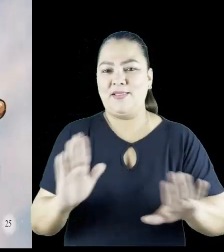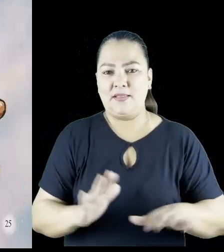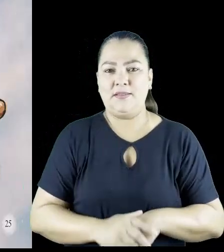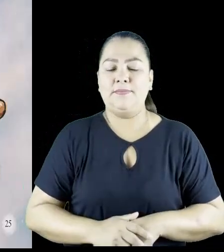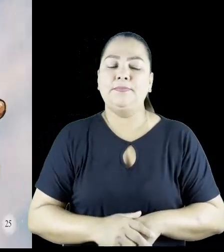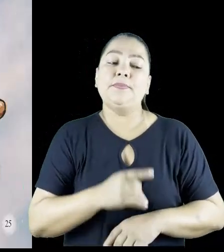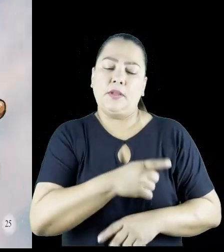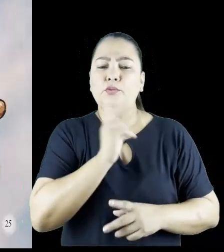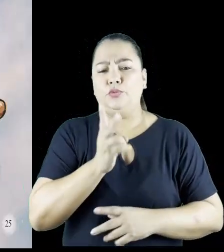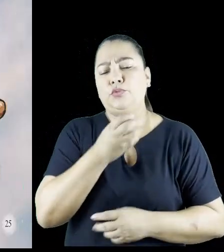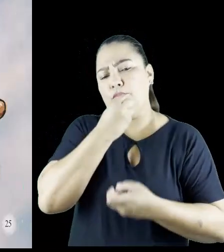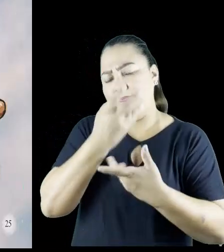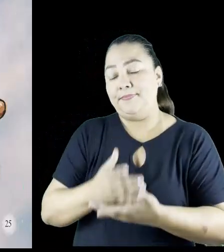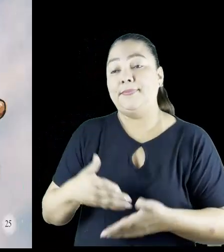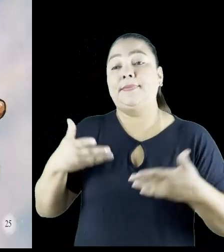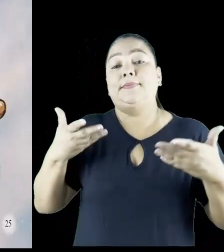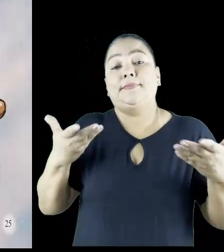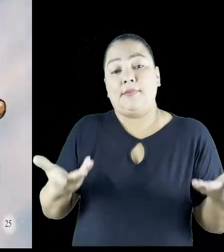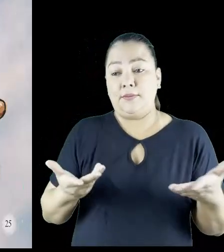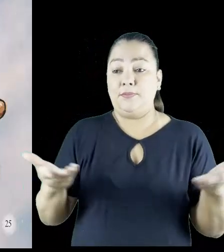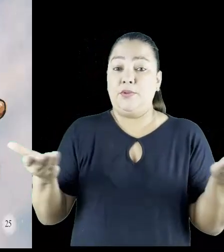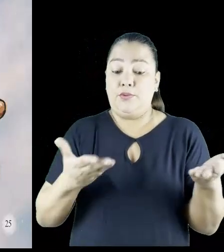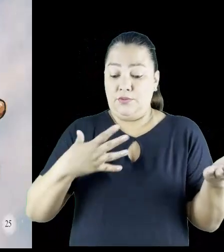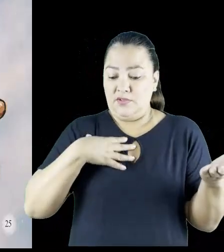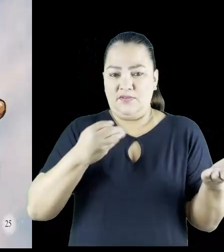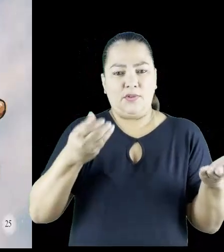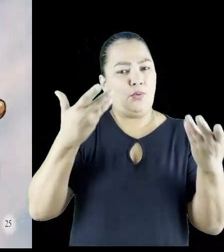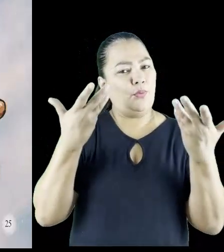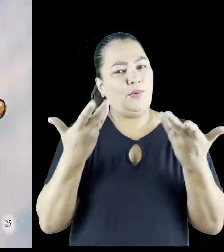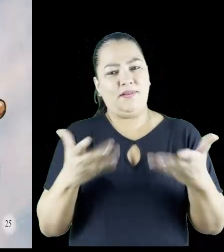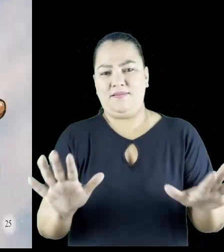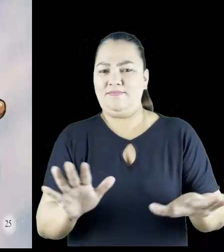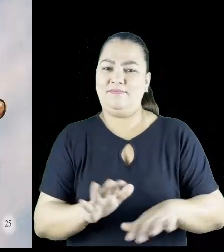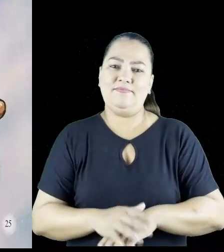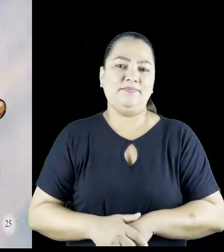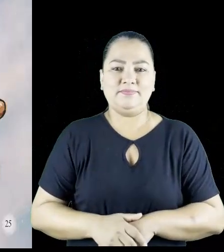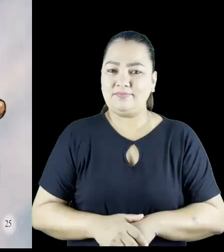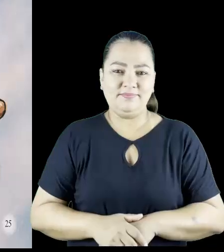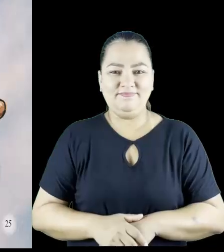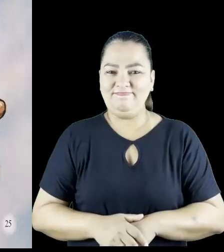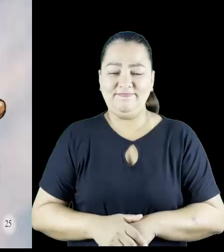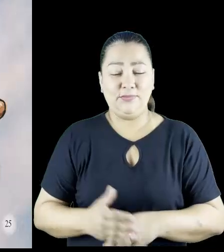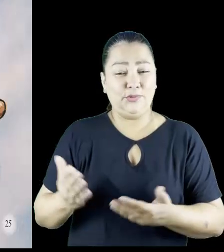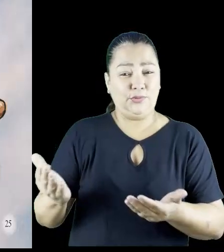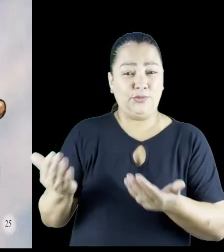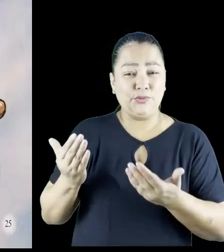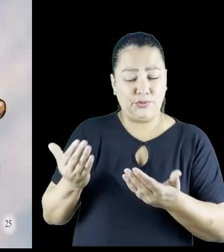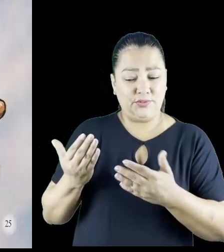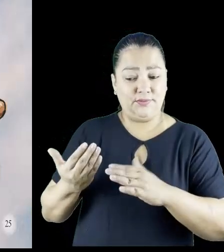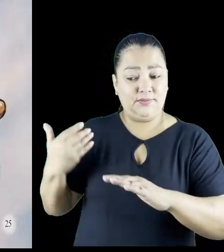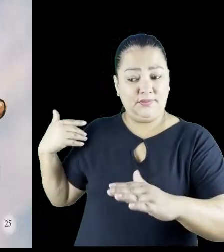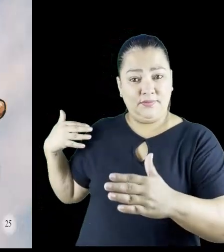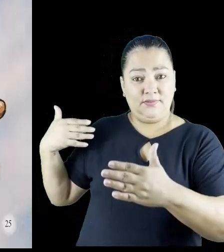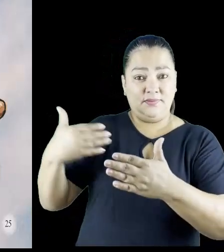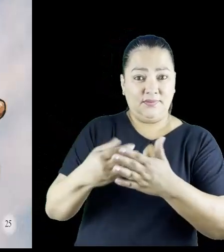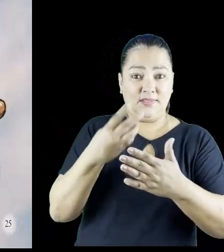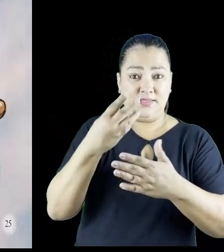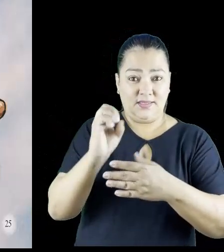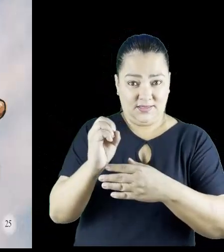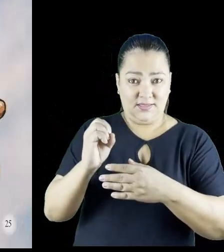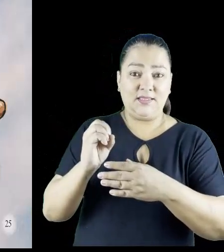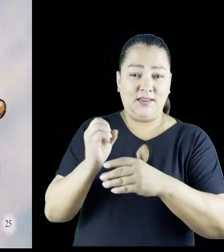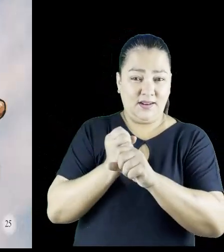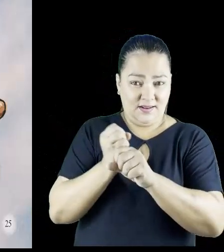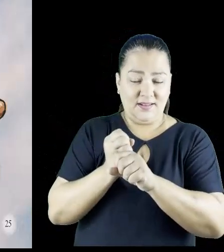Davi continuou. E é aquela história, né? Hoje os filhos não querem mais. A mocidade de uns 30 anos pra cá